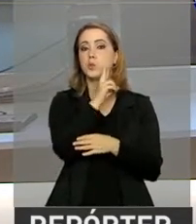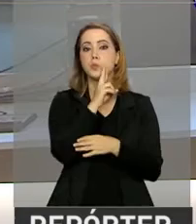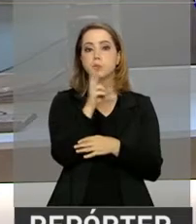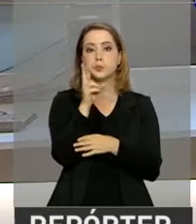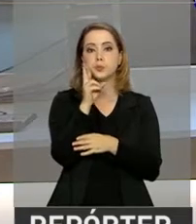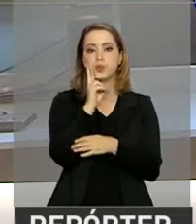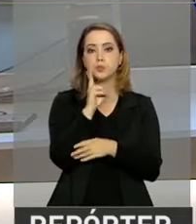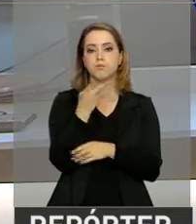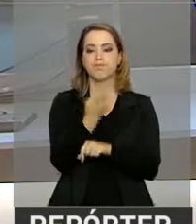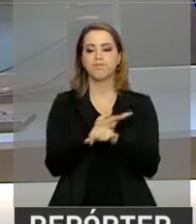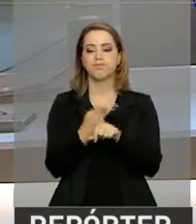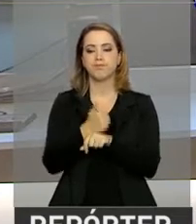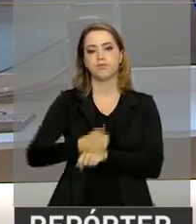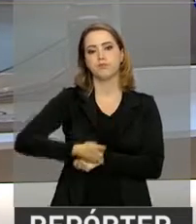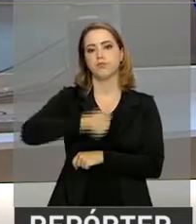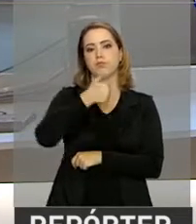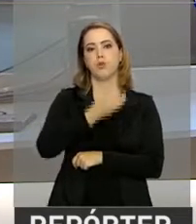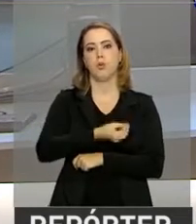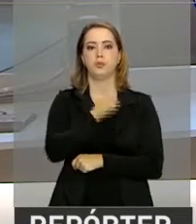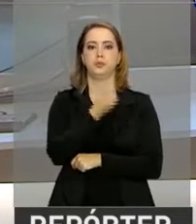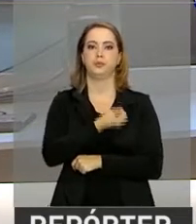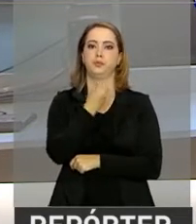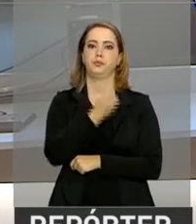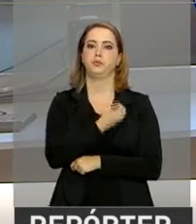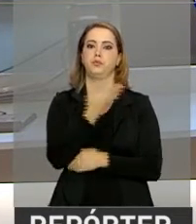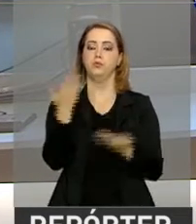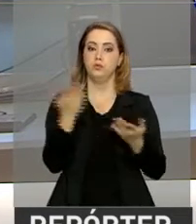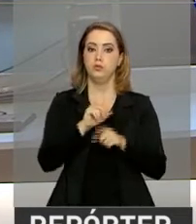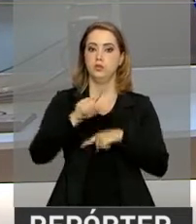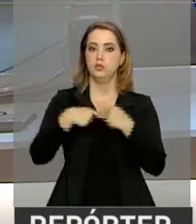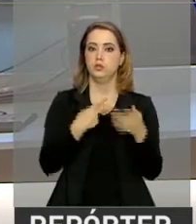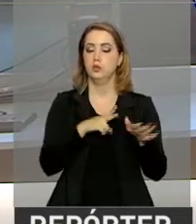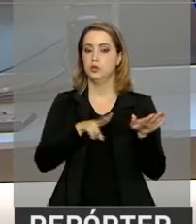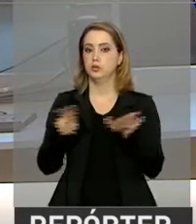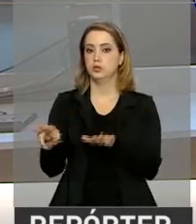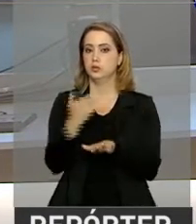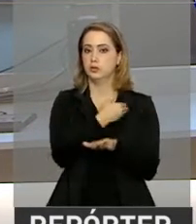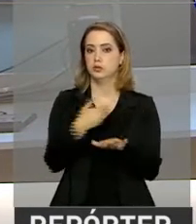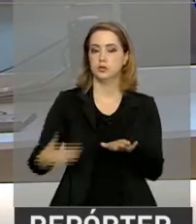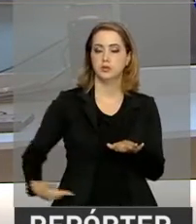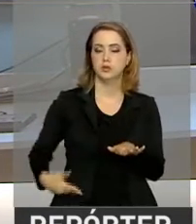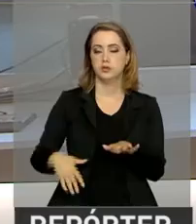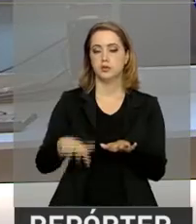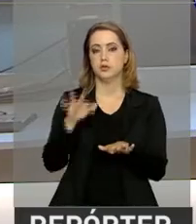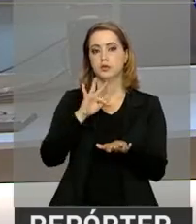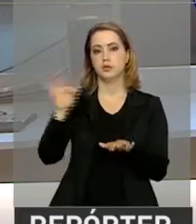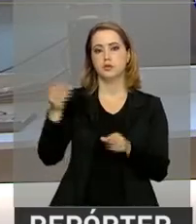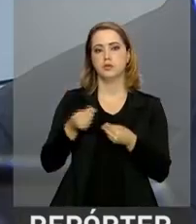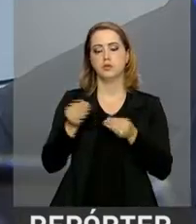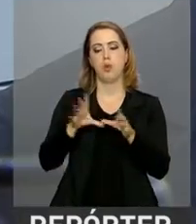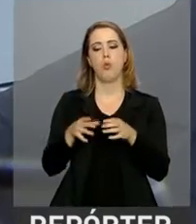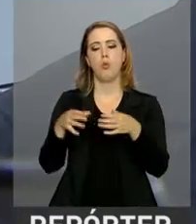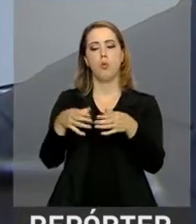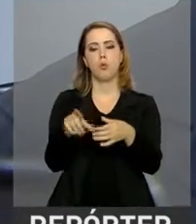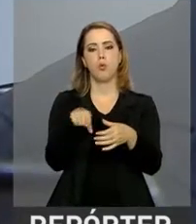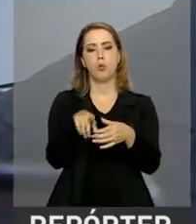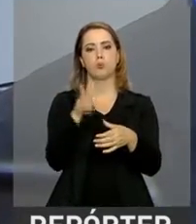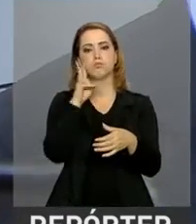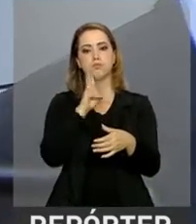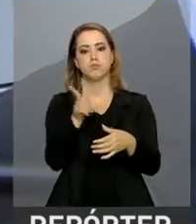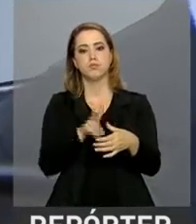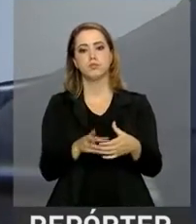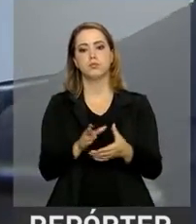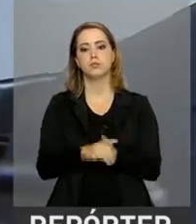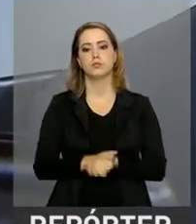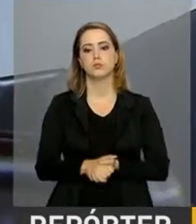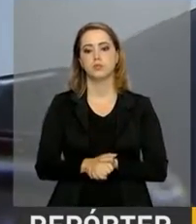verificar esse fluxo imigratório na próxima semana o governo federal vai enviar ao estado uma comissão nós já